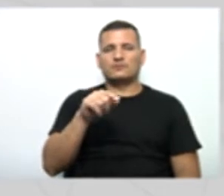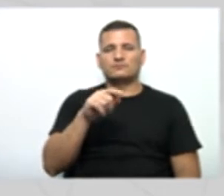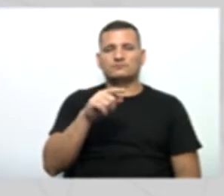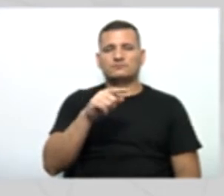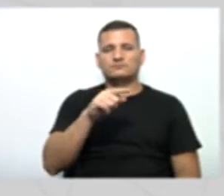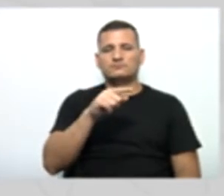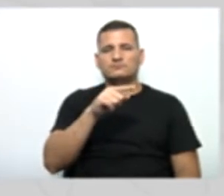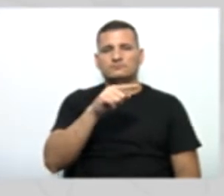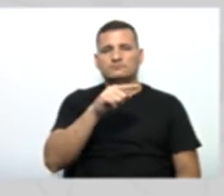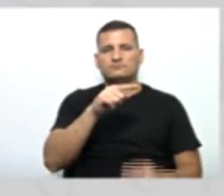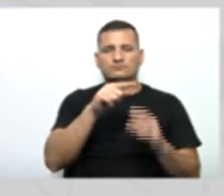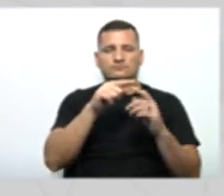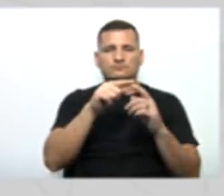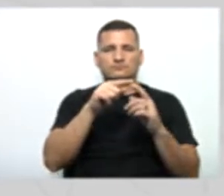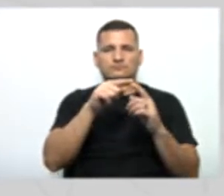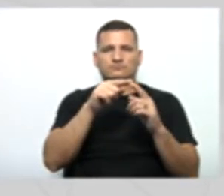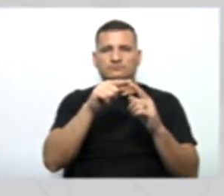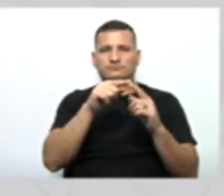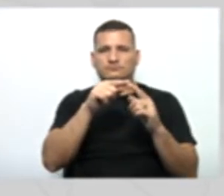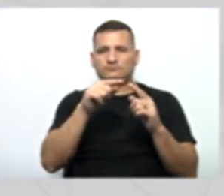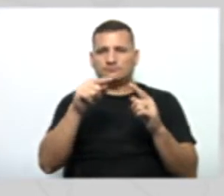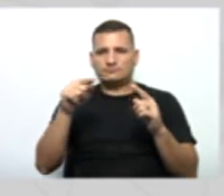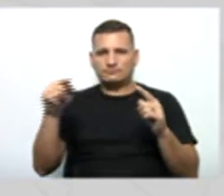une os dois casos de uso.